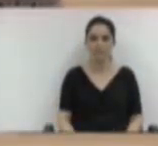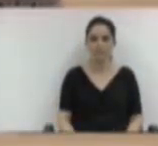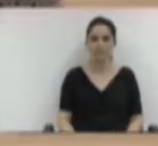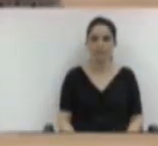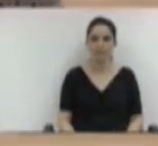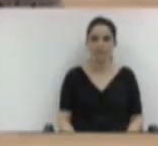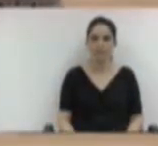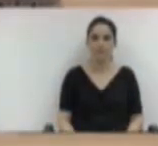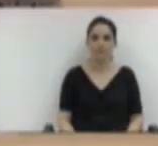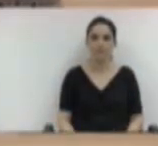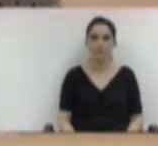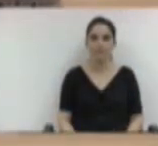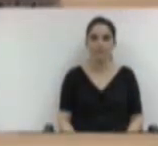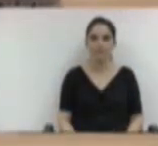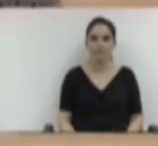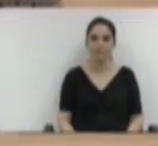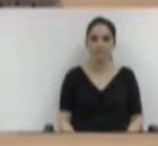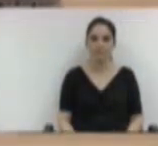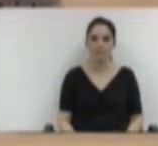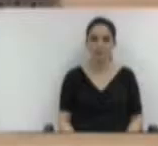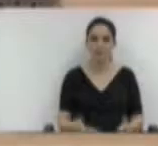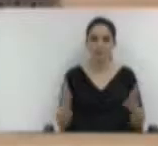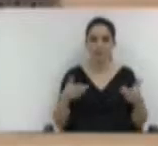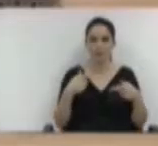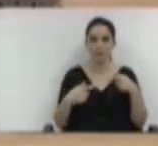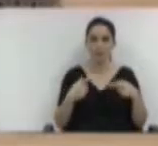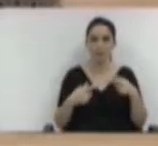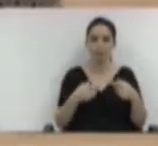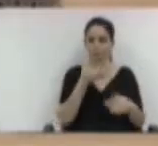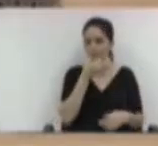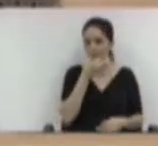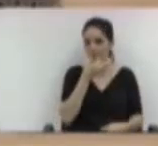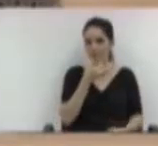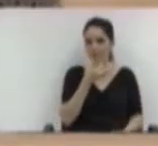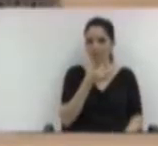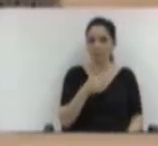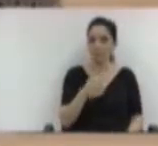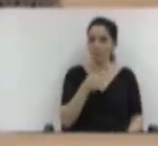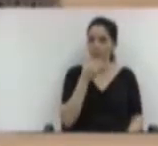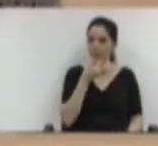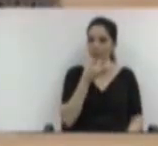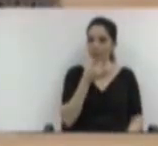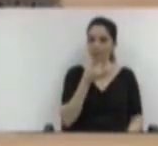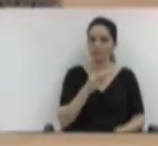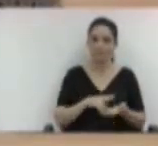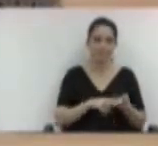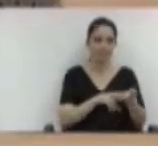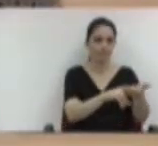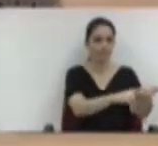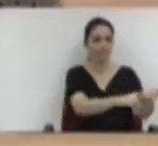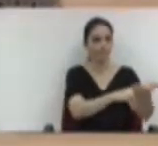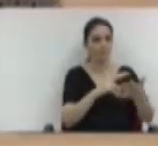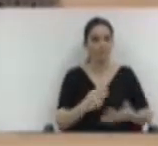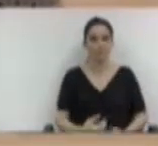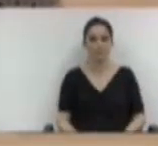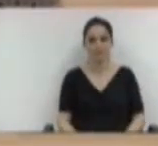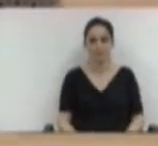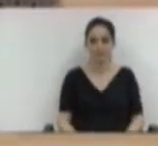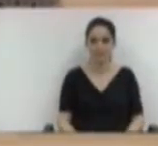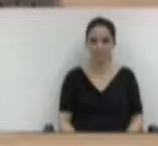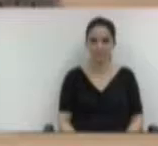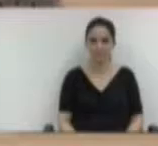Requerimento número 901 da vereadora Érica Tanque está em discussão. Não havendo quem queira, encaminhe-se ao Poder